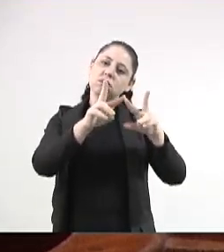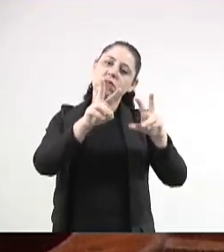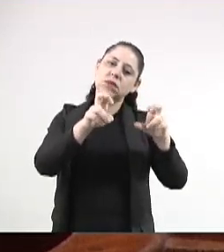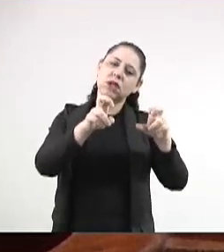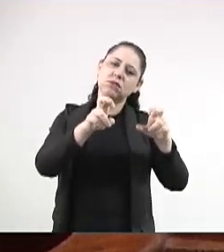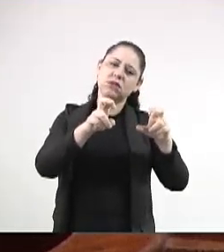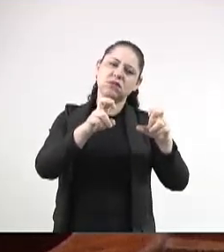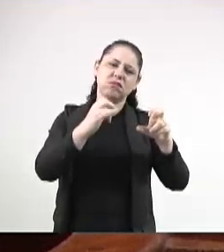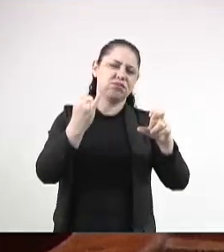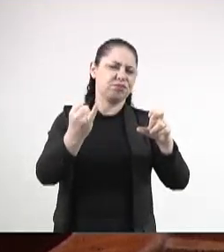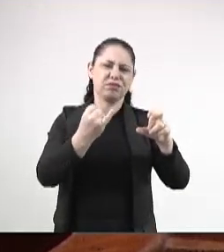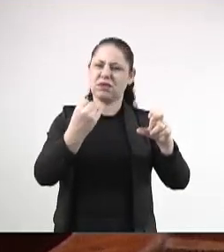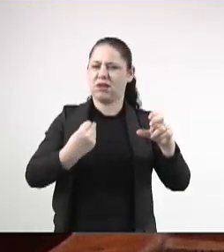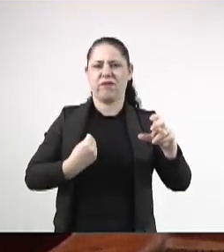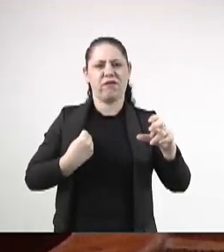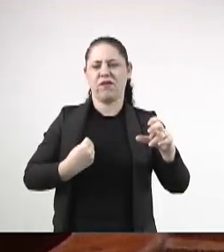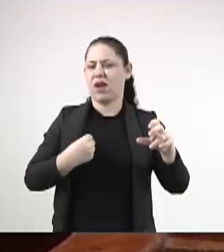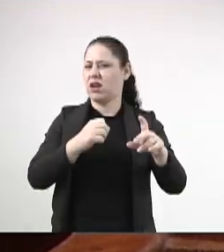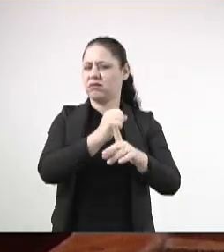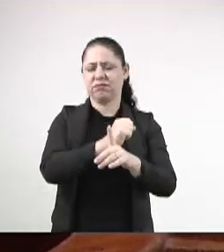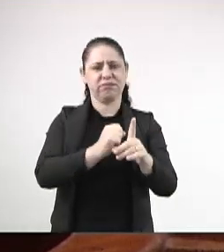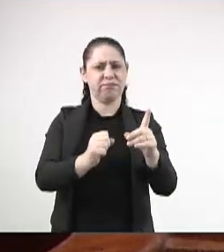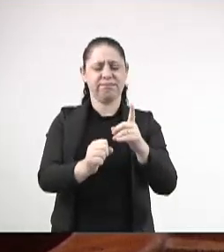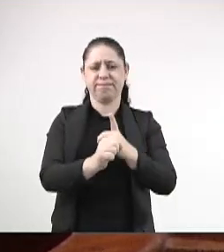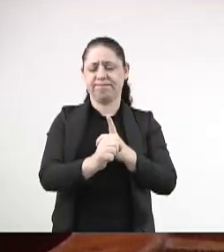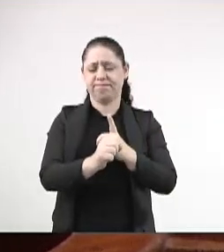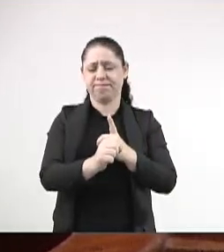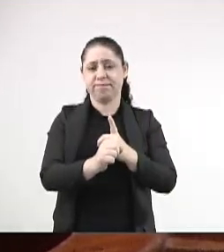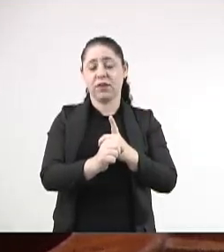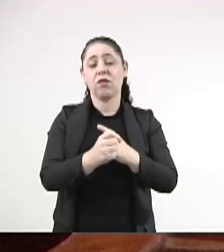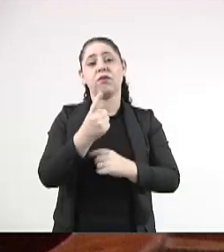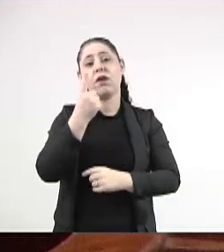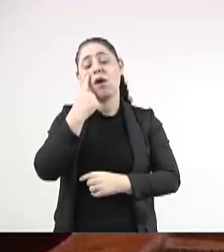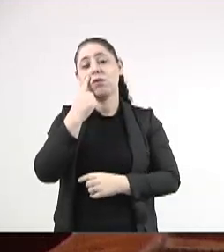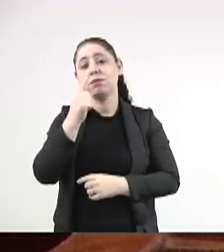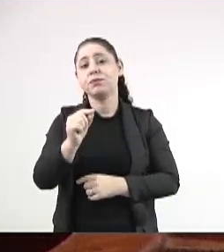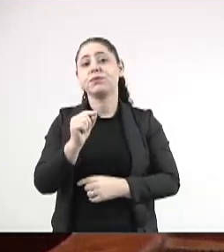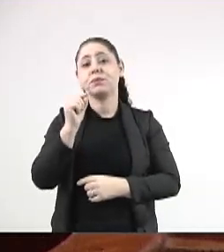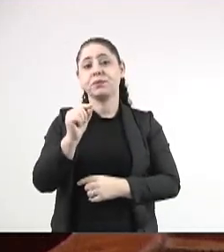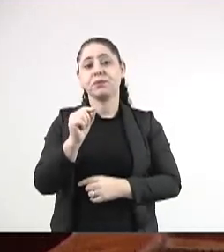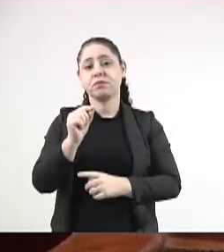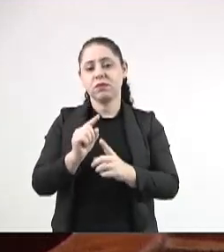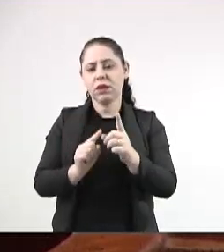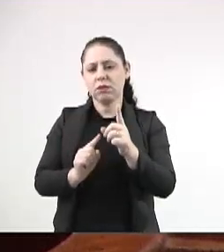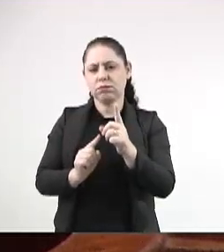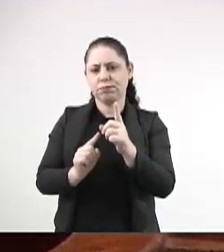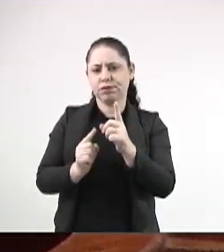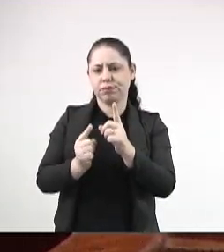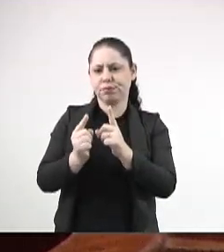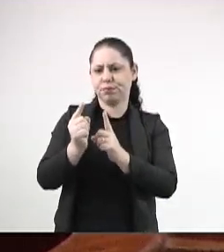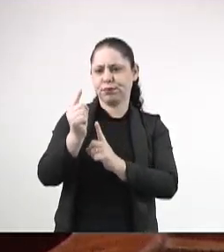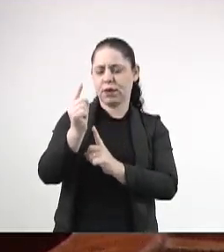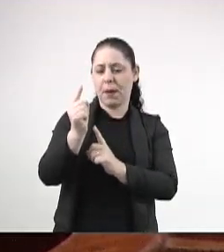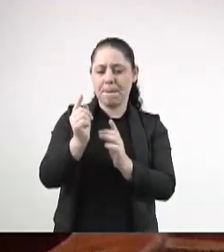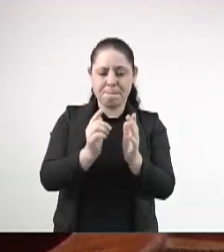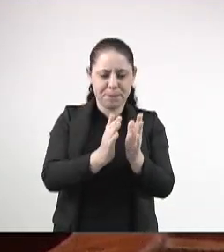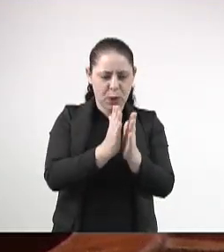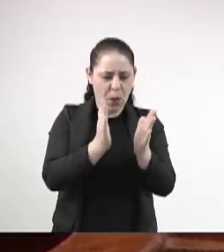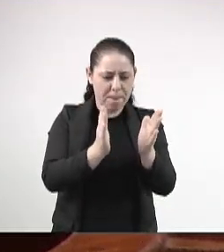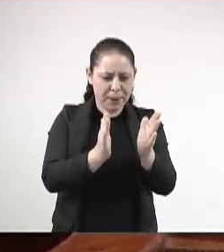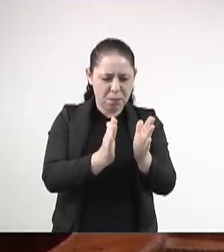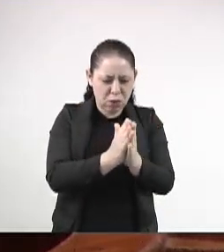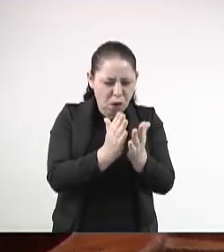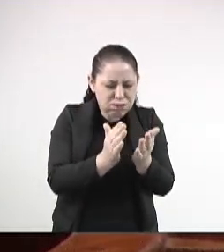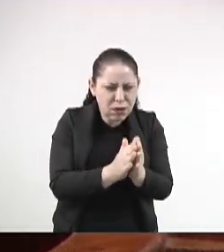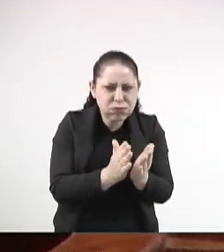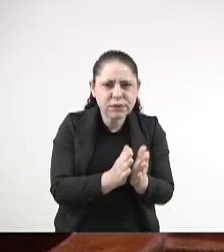insignificantes para a vida da sociedade, nós vimos os índices mostrarem que os pobres estavam mais pobres,